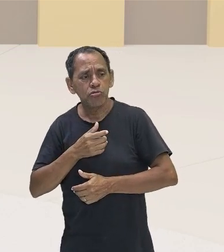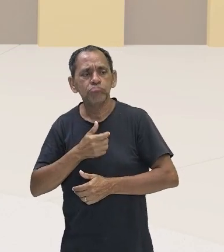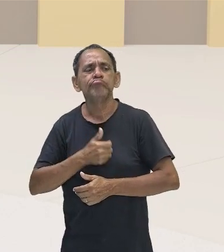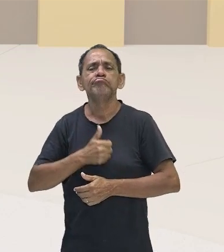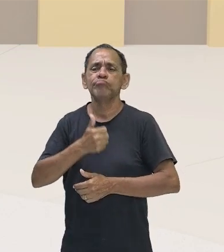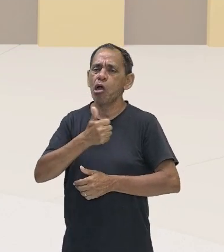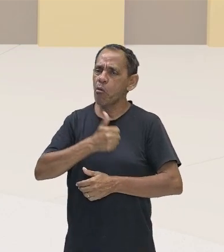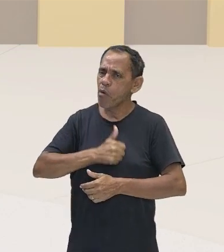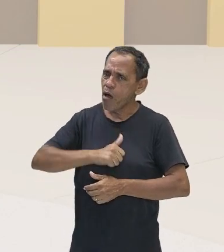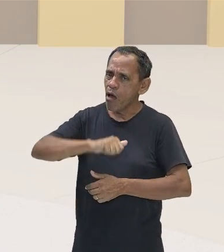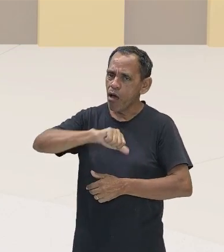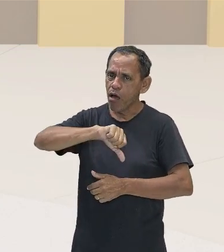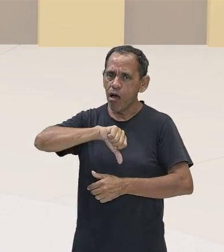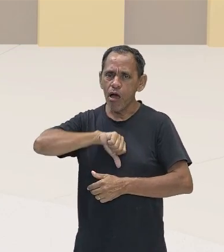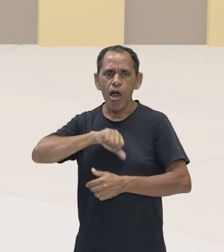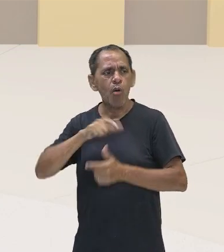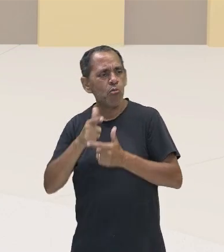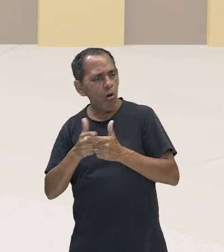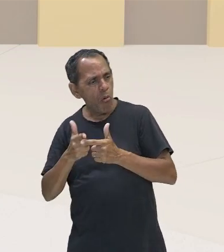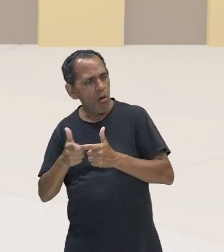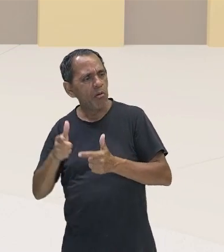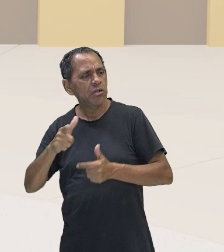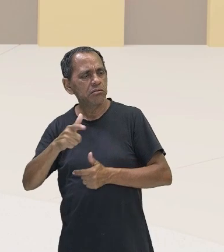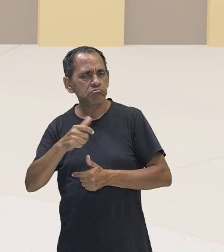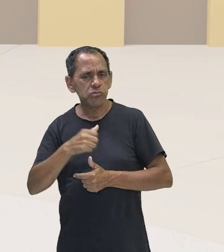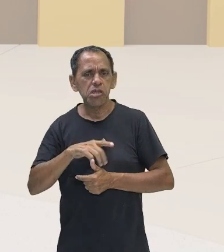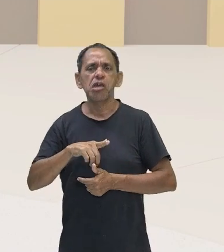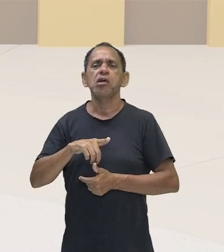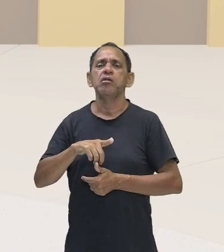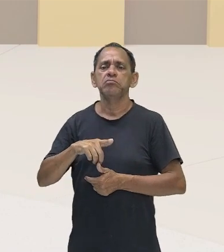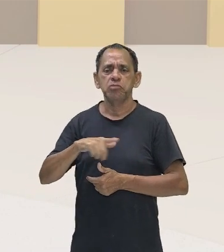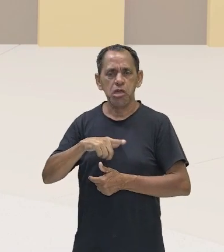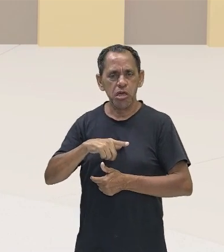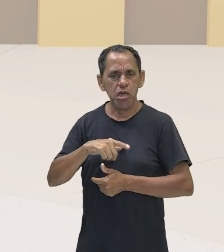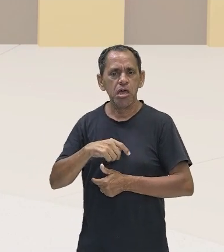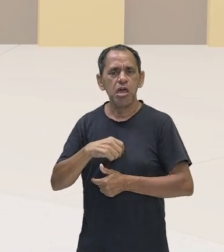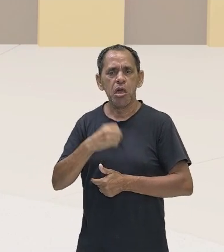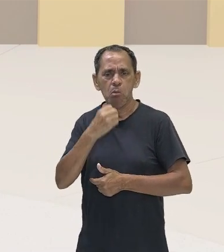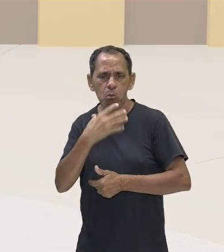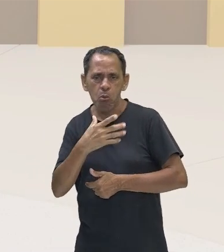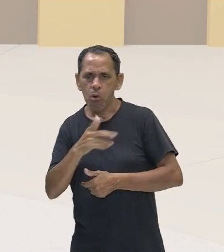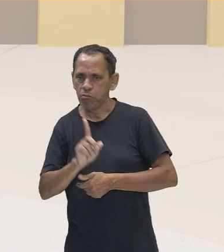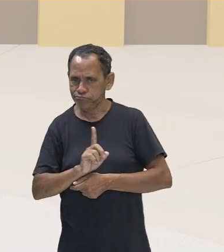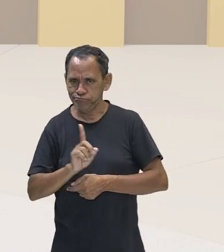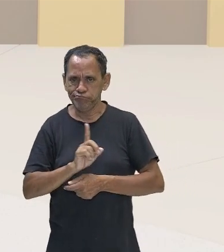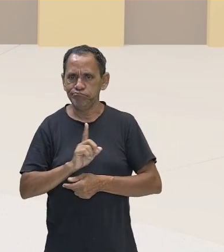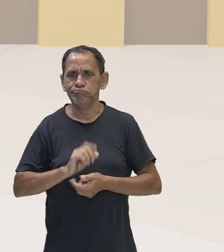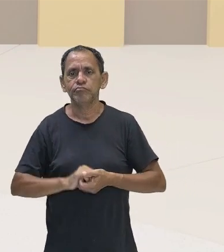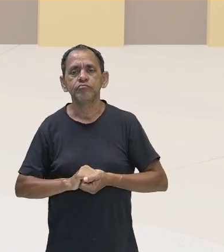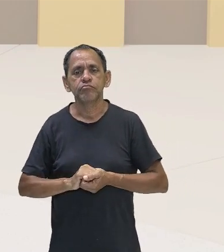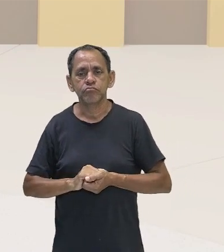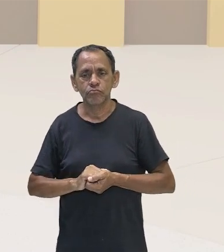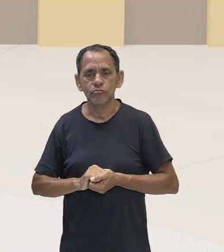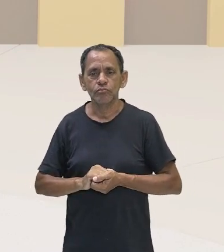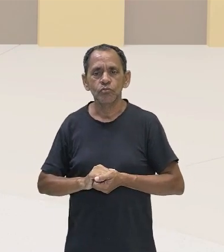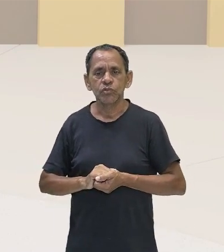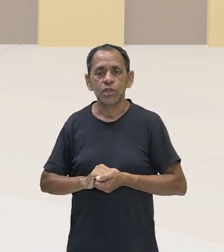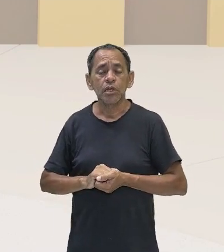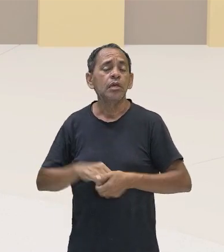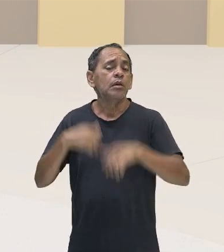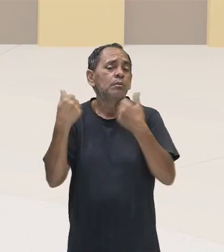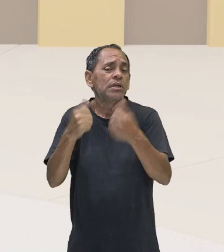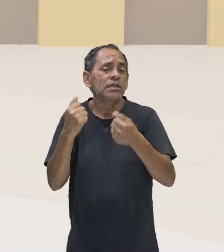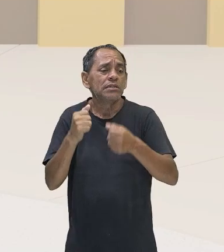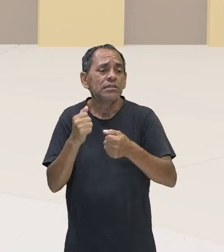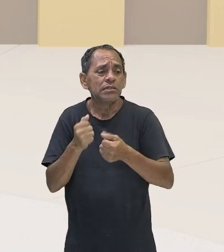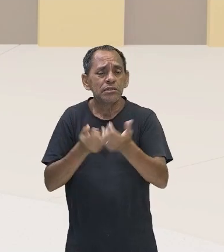está saudável. Sentir necessidade de satisfazer todo mundo, menos a si mesmo. Então, não